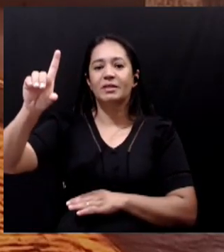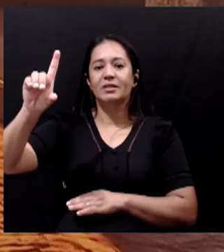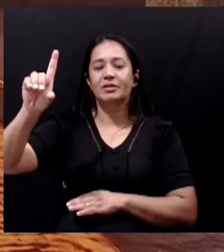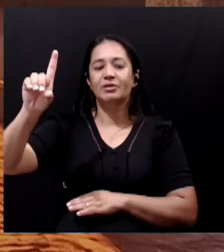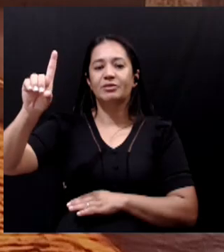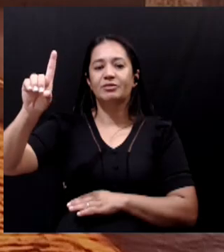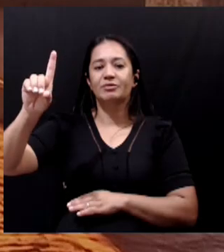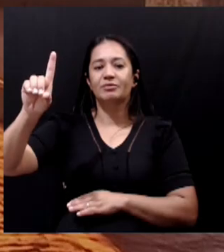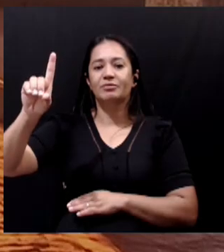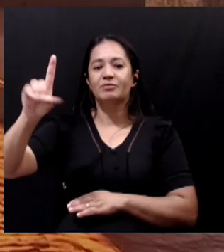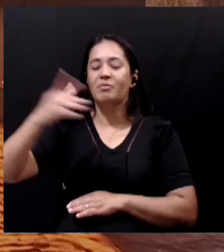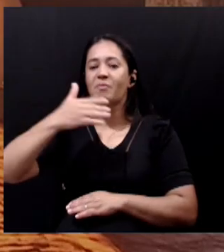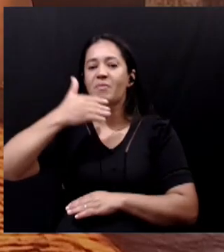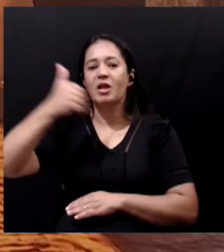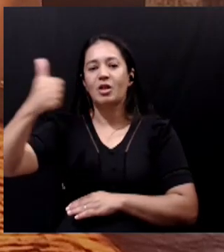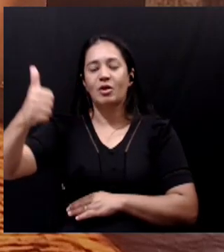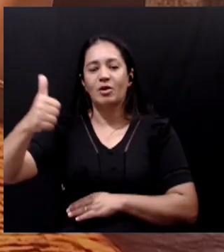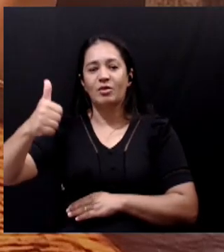maior. Então,